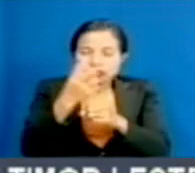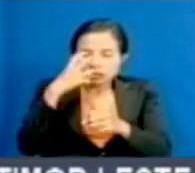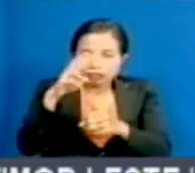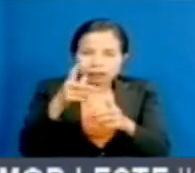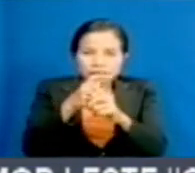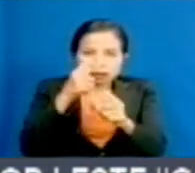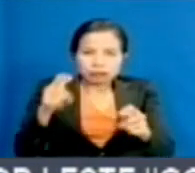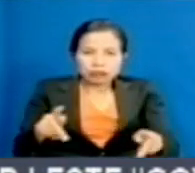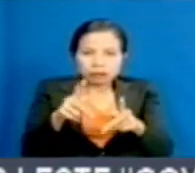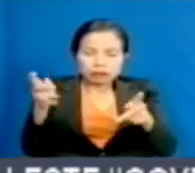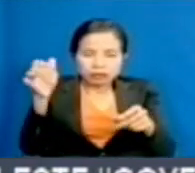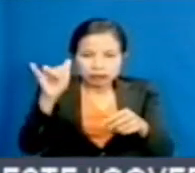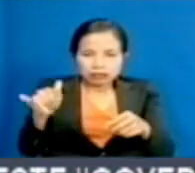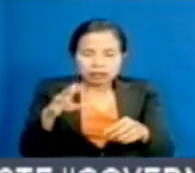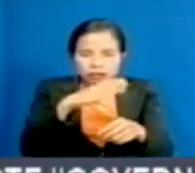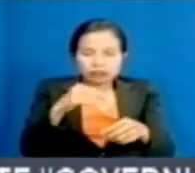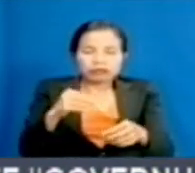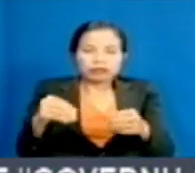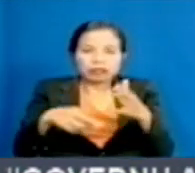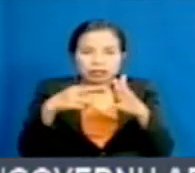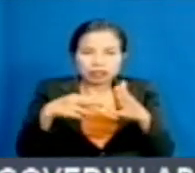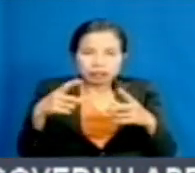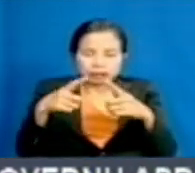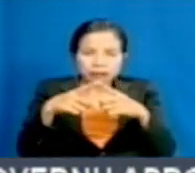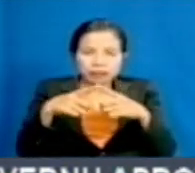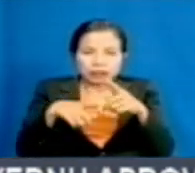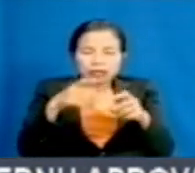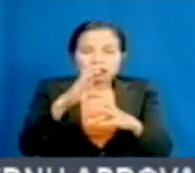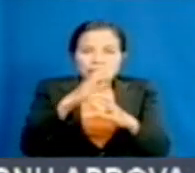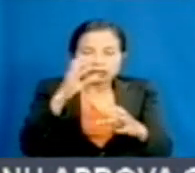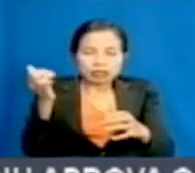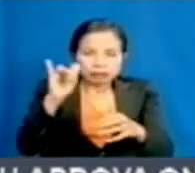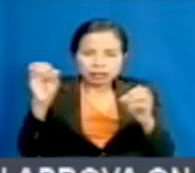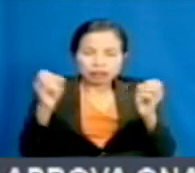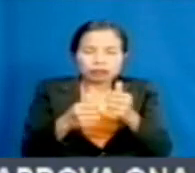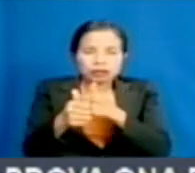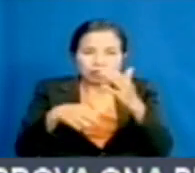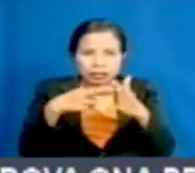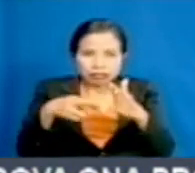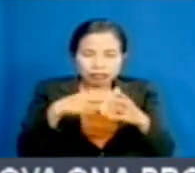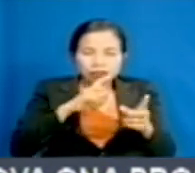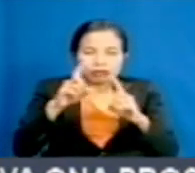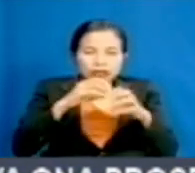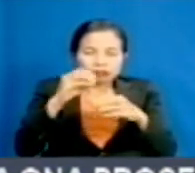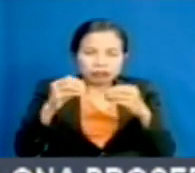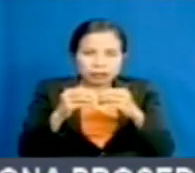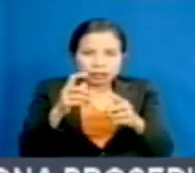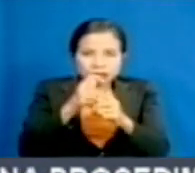ba transporte público sira no se fote medida ba hirak nebe viola regra. Kule kono ba transporte publik